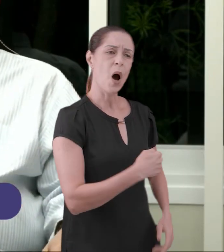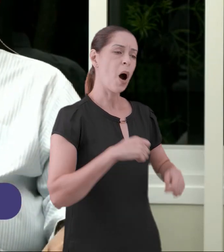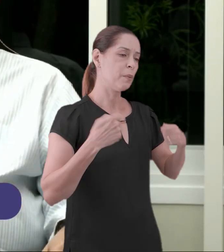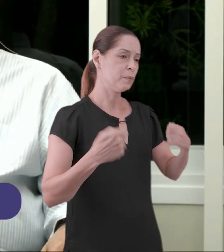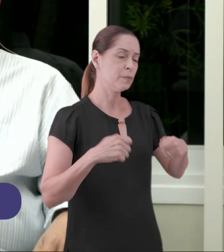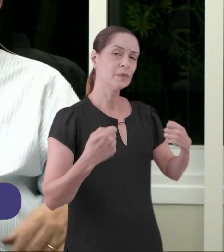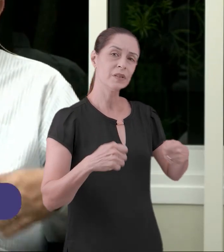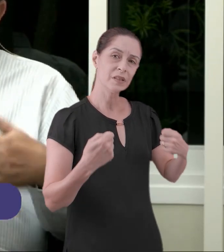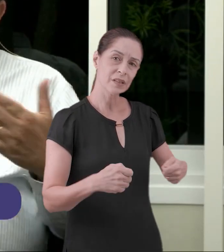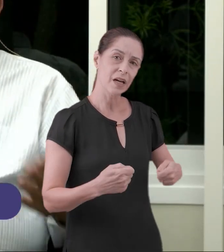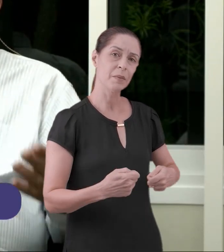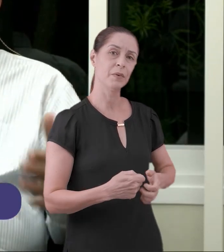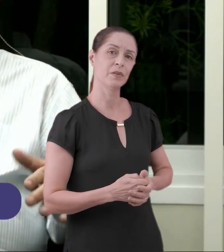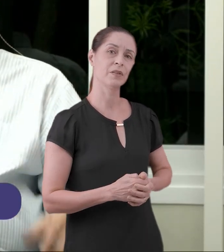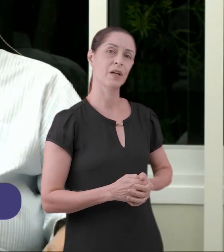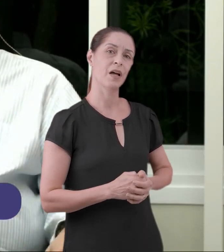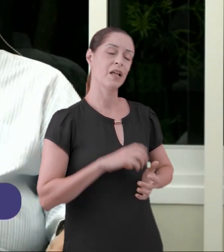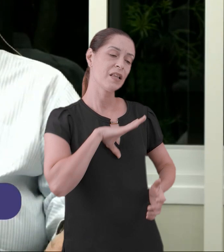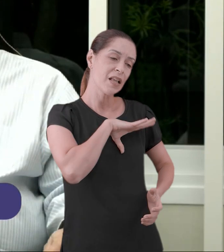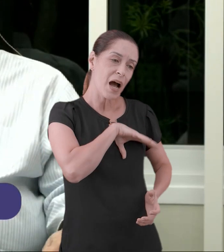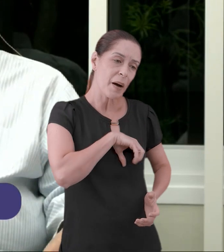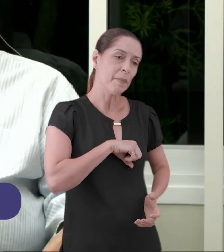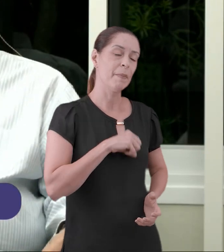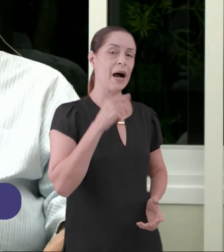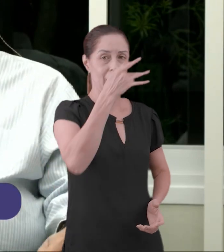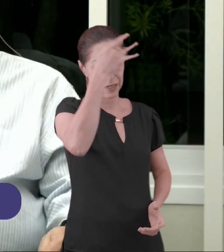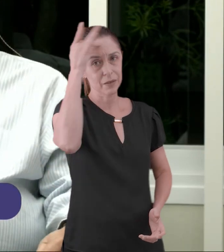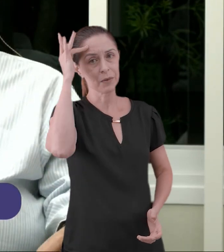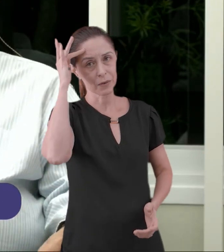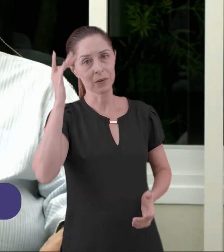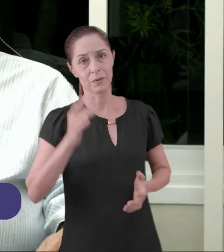né? Nós temos que ter amor para com essas pessoas.